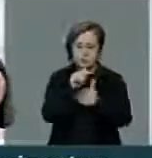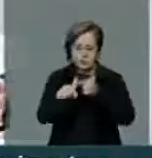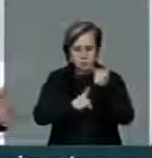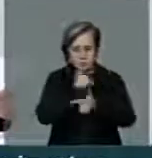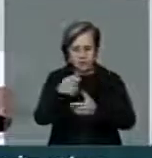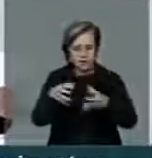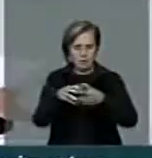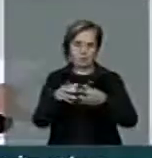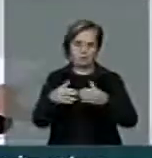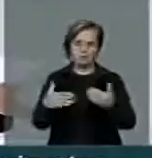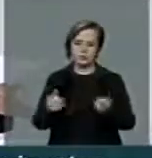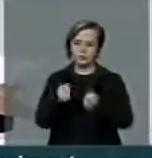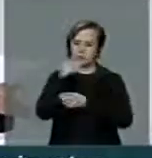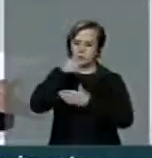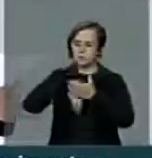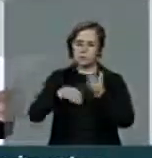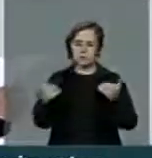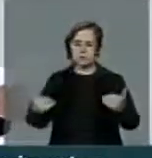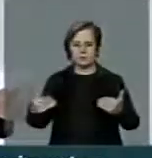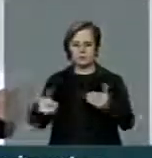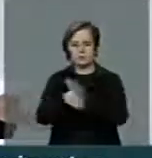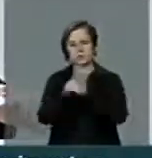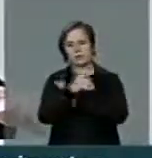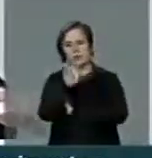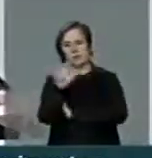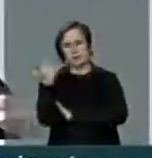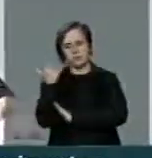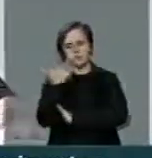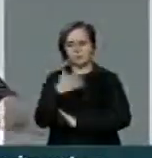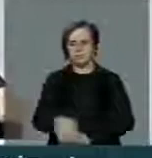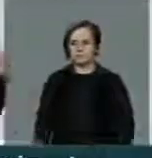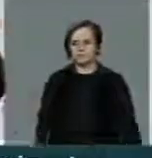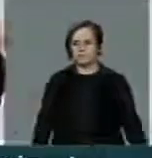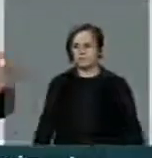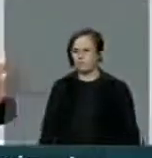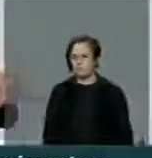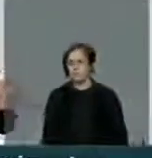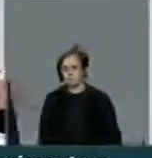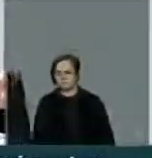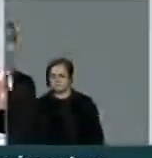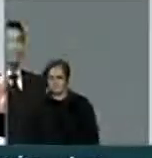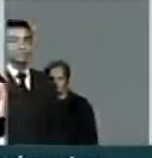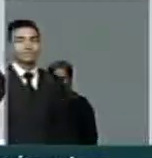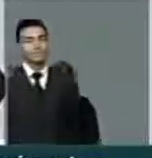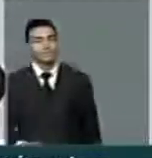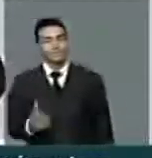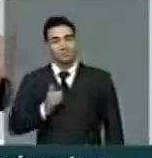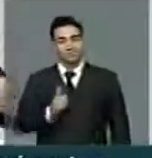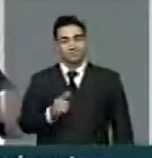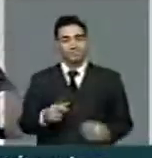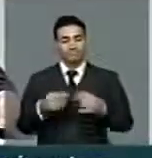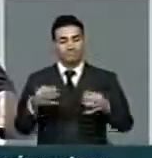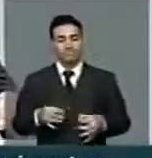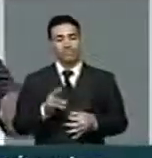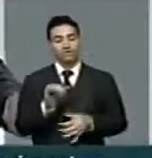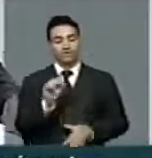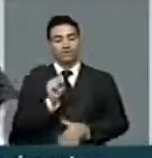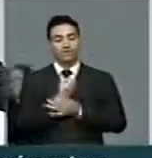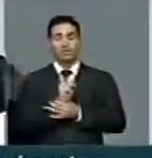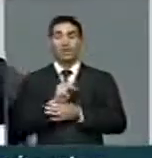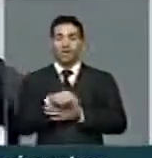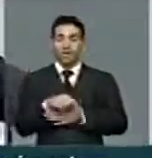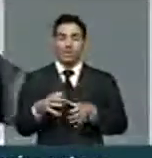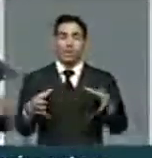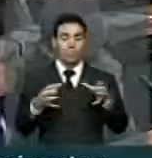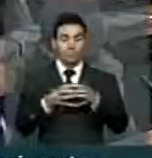Então nós temos 2/3 da sociedade civil e 1/3 de governo. Tá? Então está assegurada a participação de todos os segmentos. Comissão. Esse é